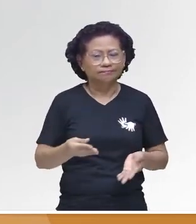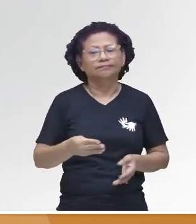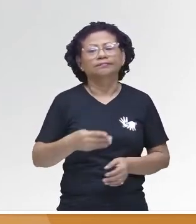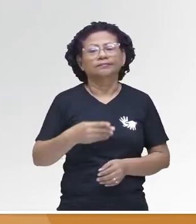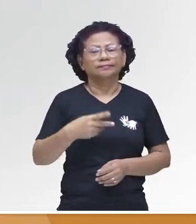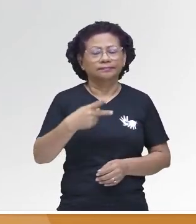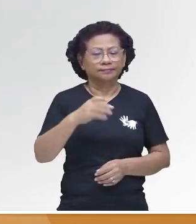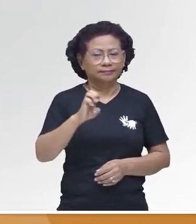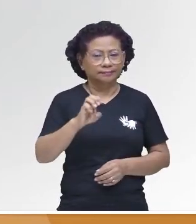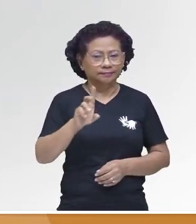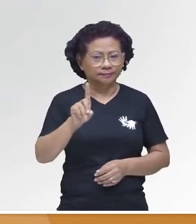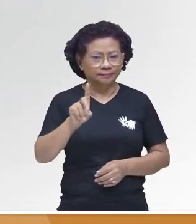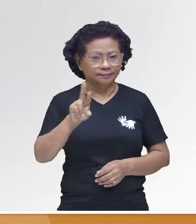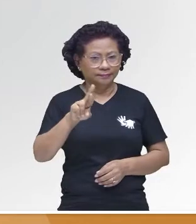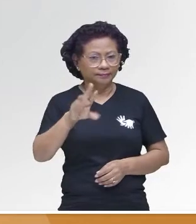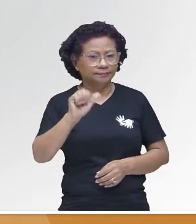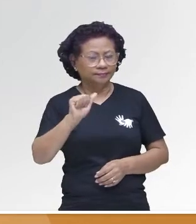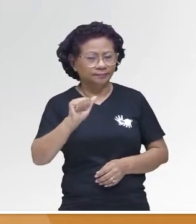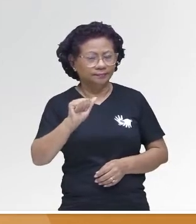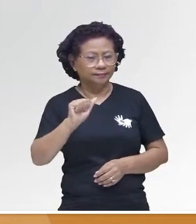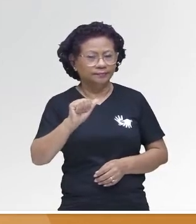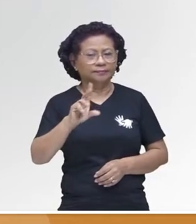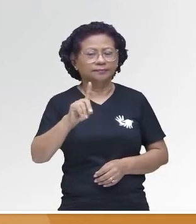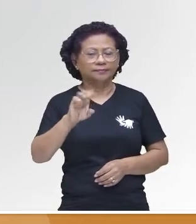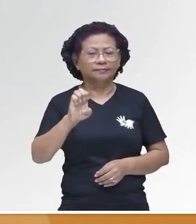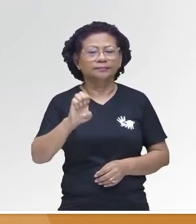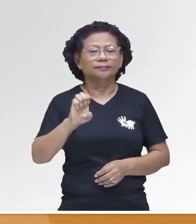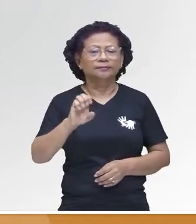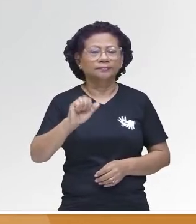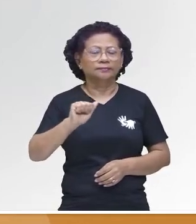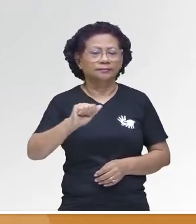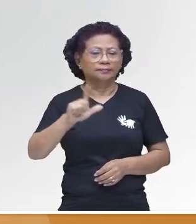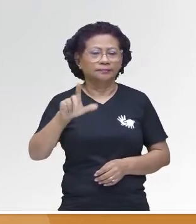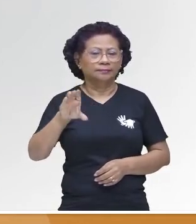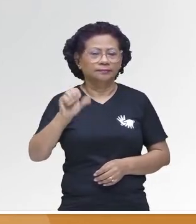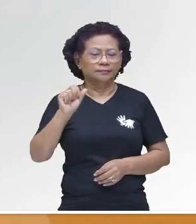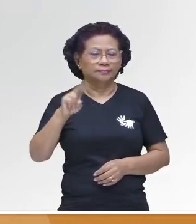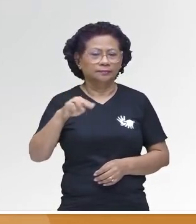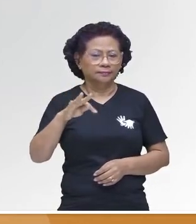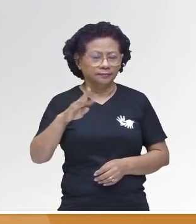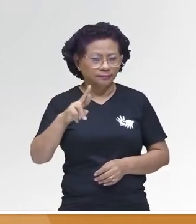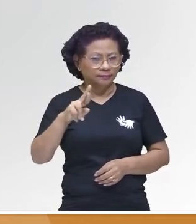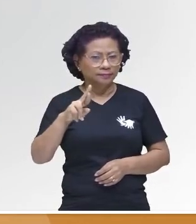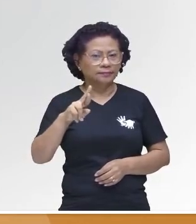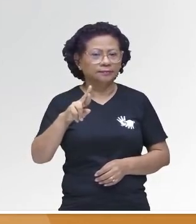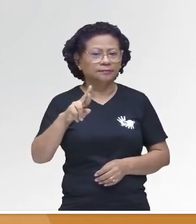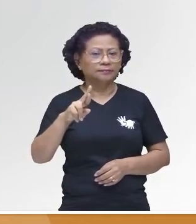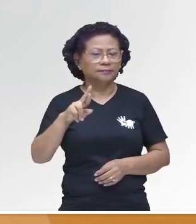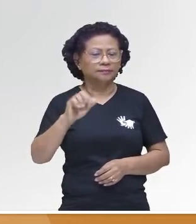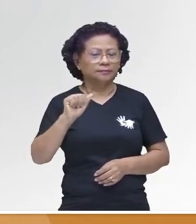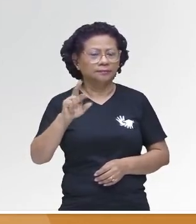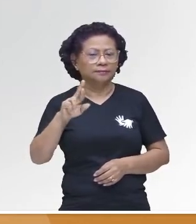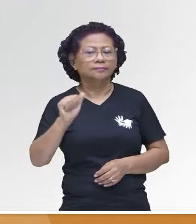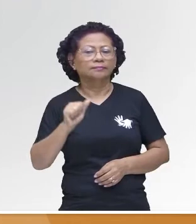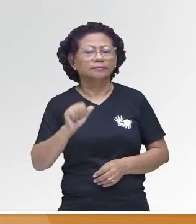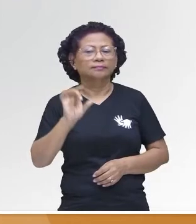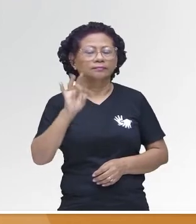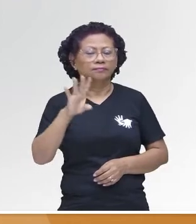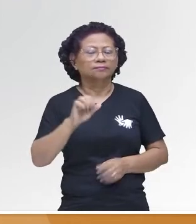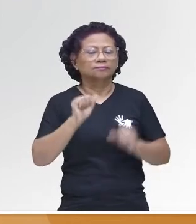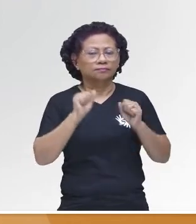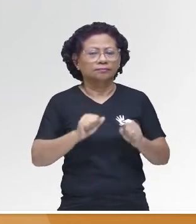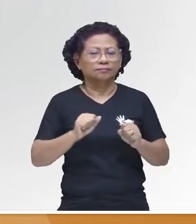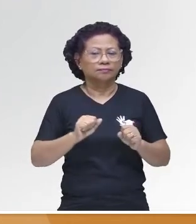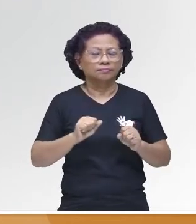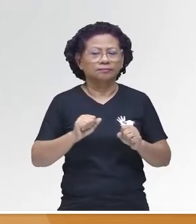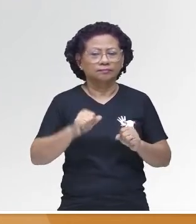de idade. Portanto, a nossa Constituição dizia que o monarca só podia assumir o trono a partir de 18